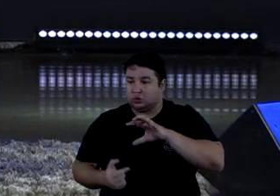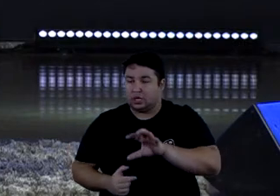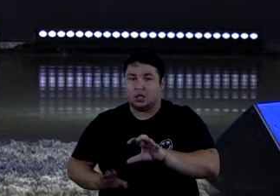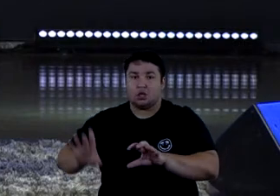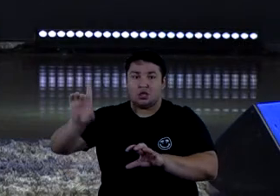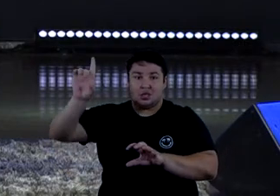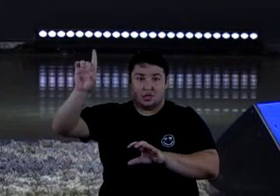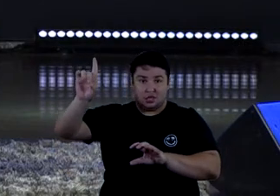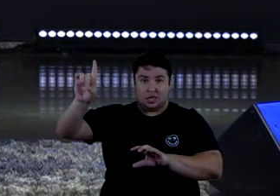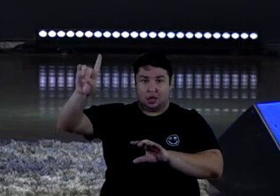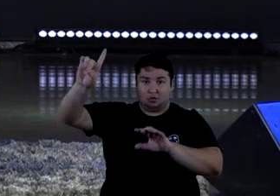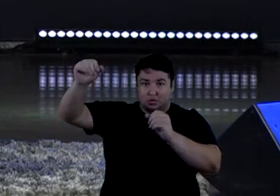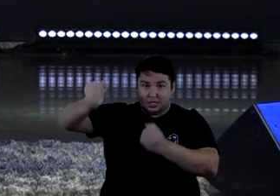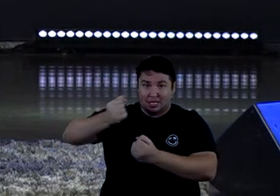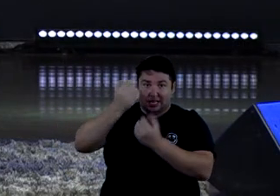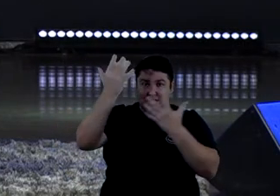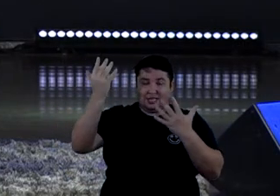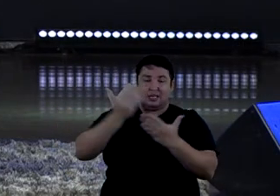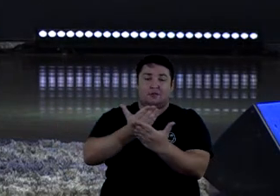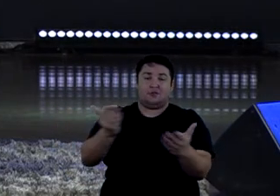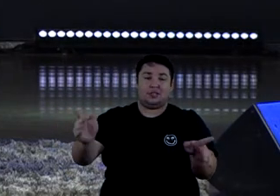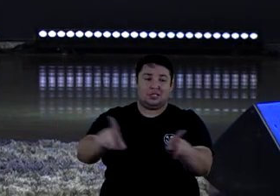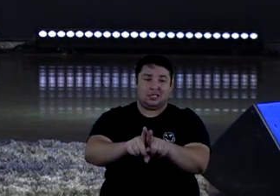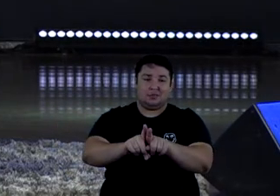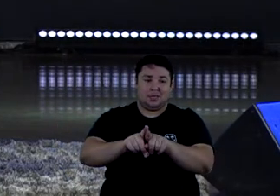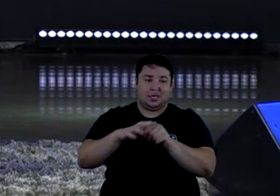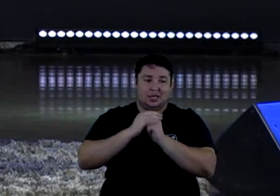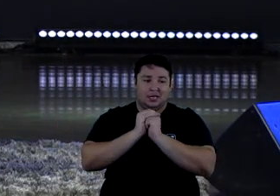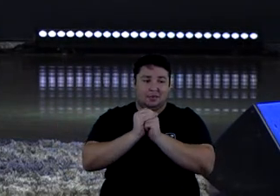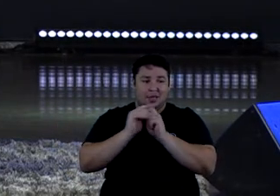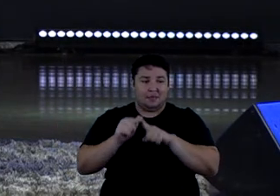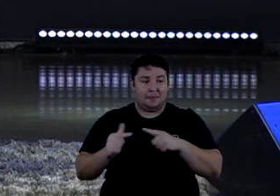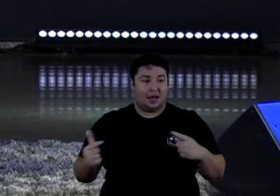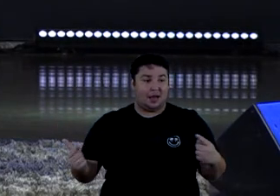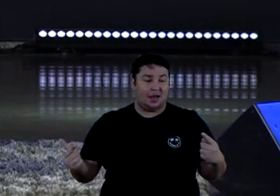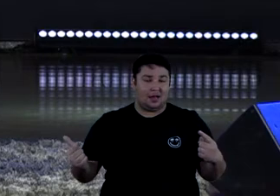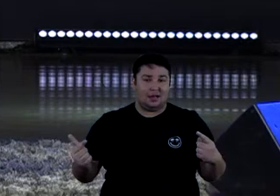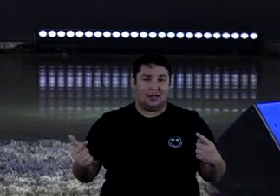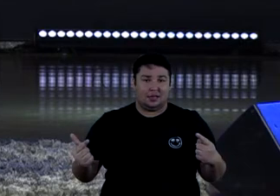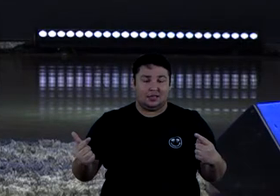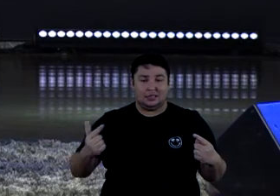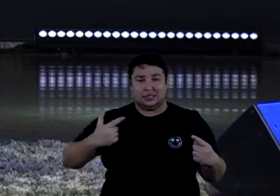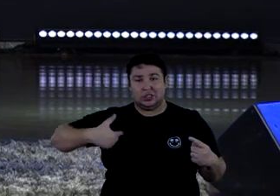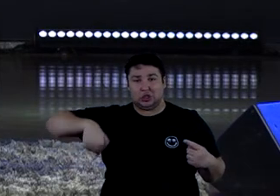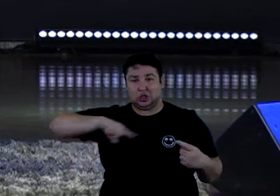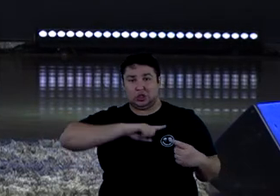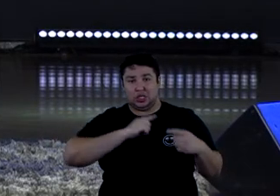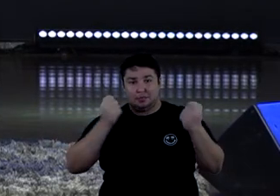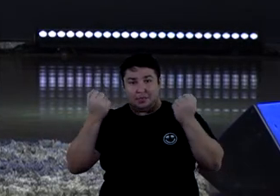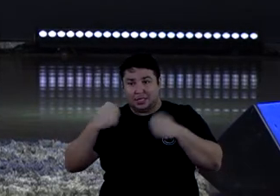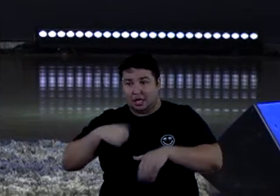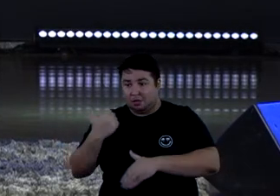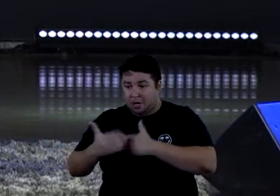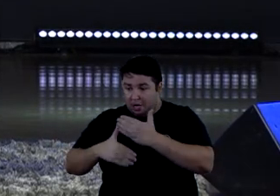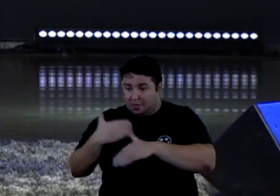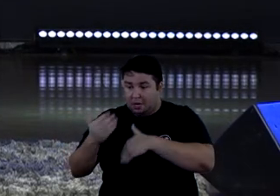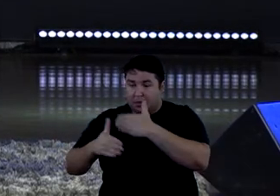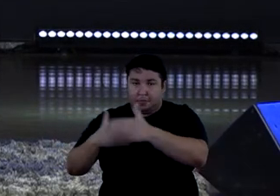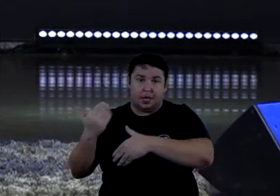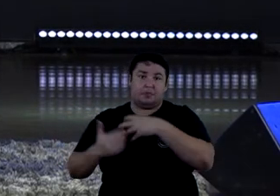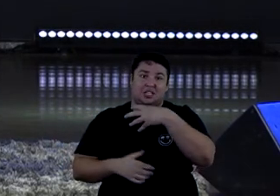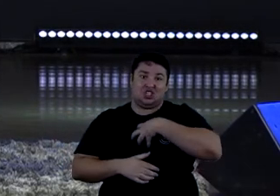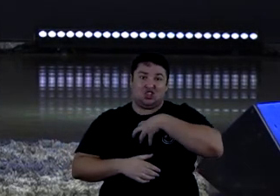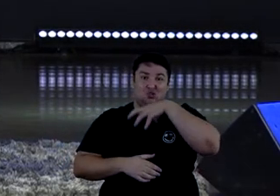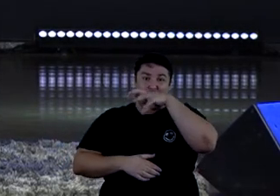Deus esclarecerá com vocês. Mas nós temos que prosseguir de maneira